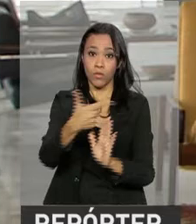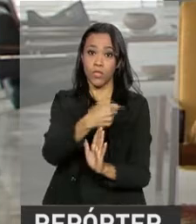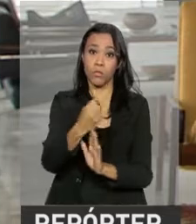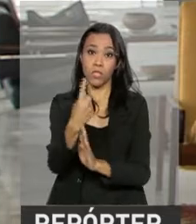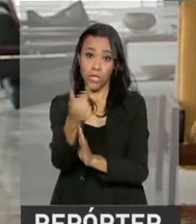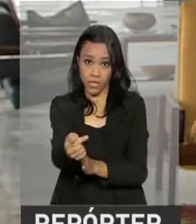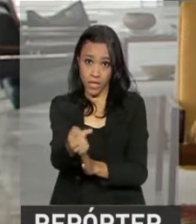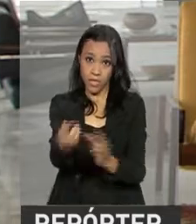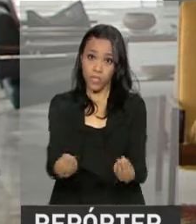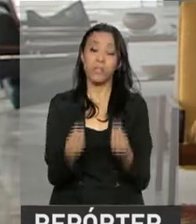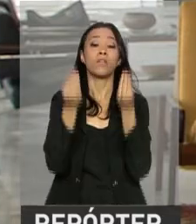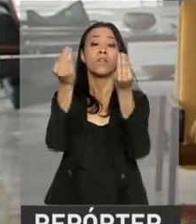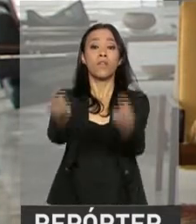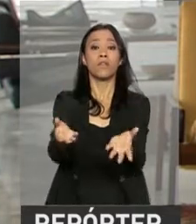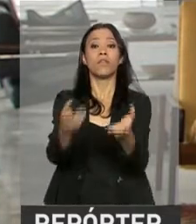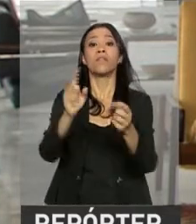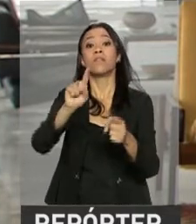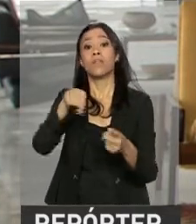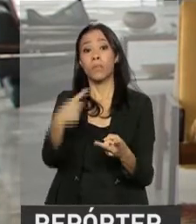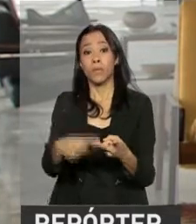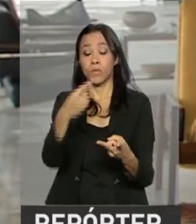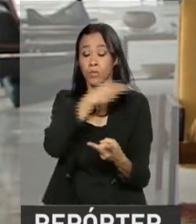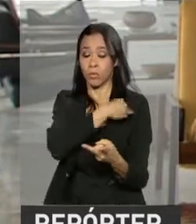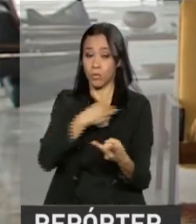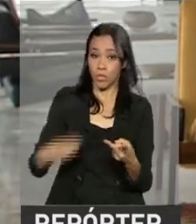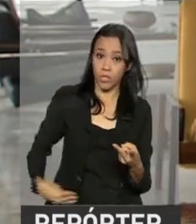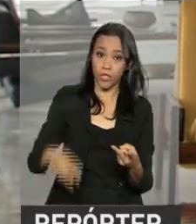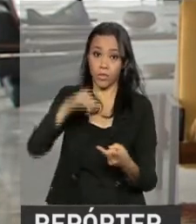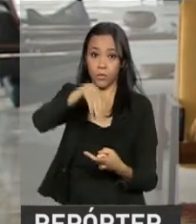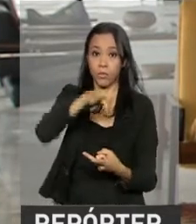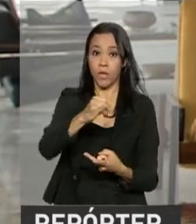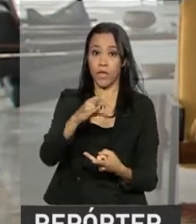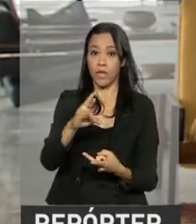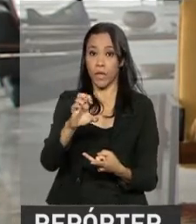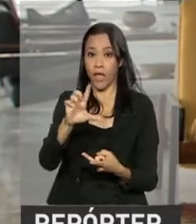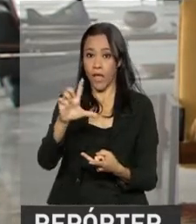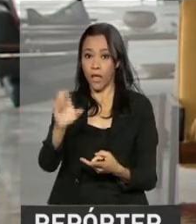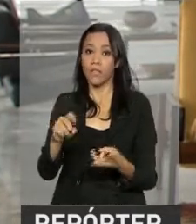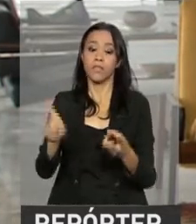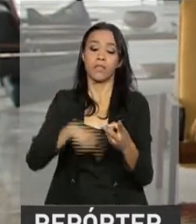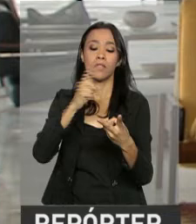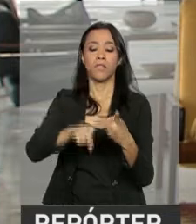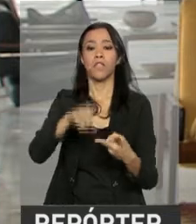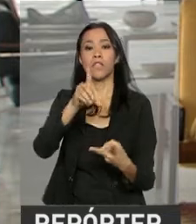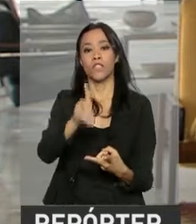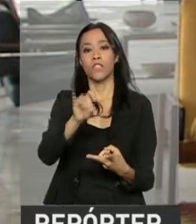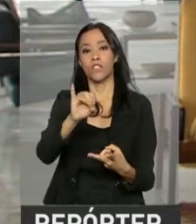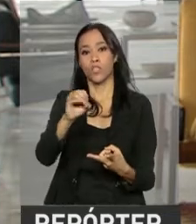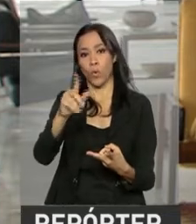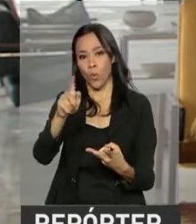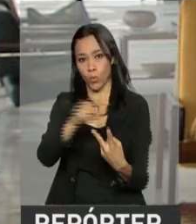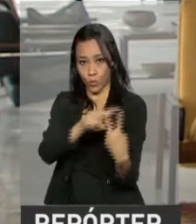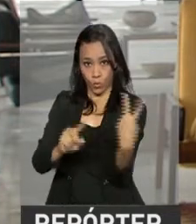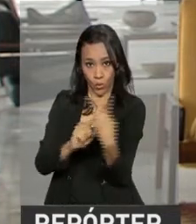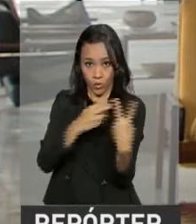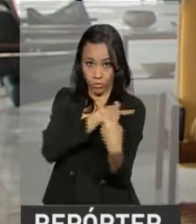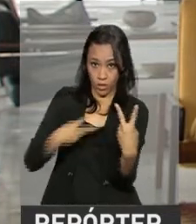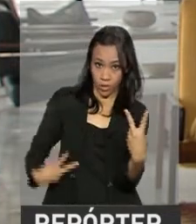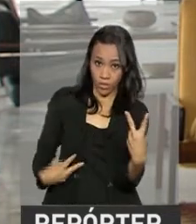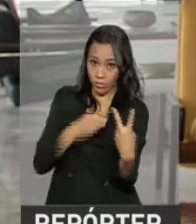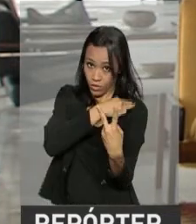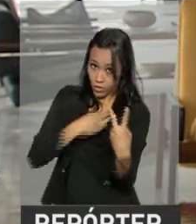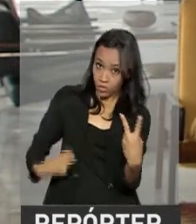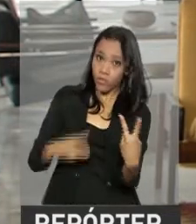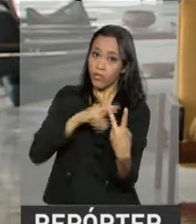2017 lá no Congresso os ministros Henrique Meirelles da Fazenda dyogo Oliveira do planejamento que deve fazer essa entrega